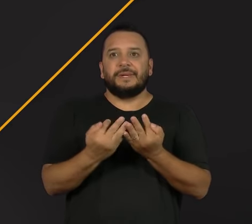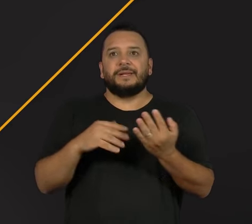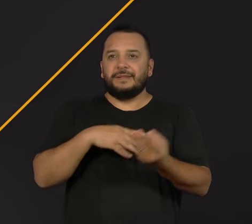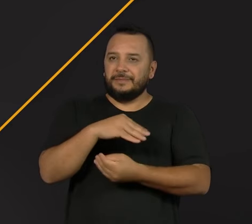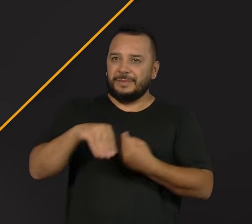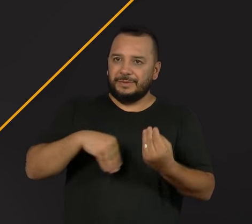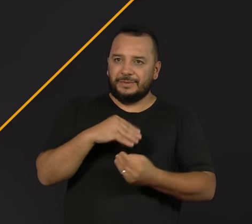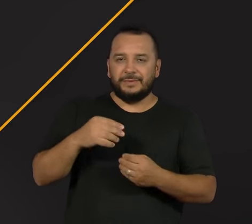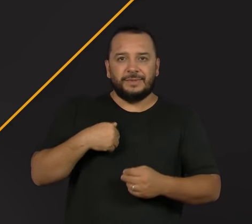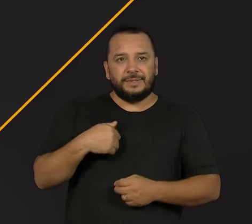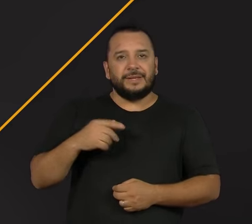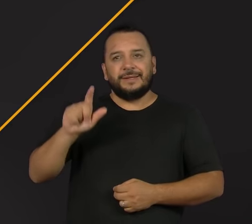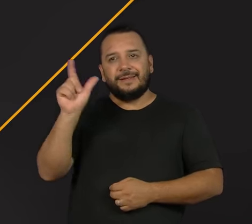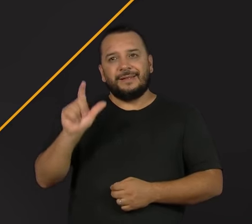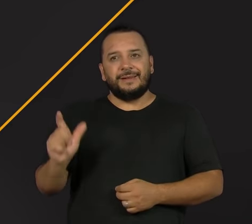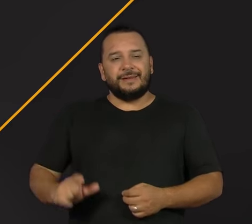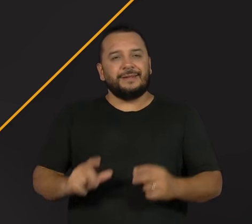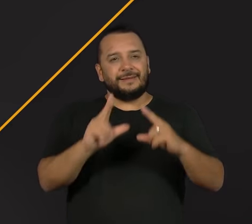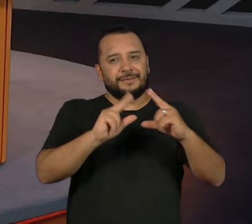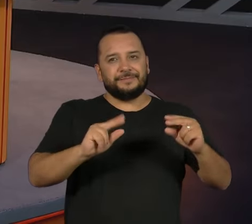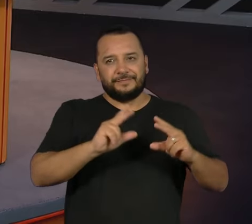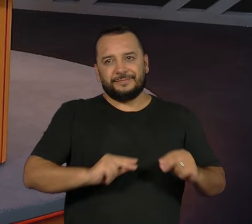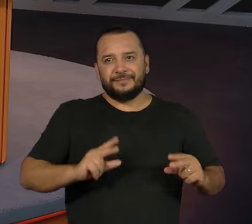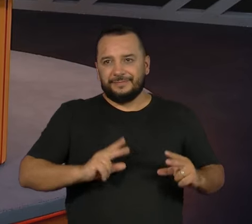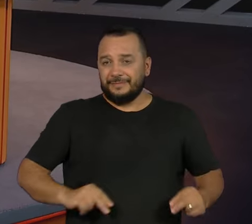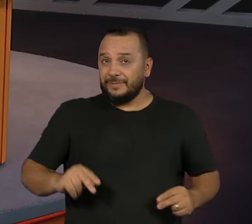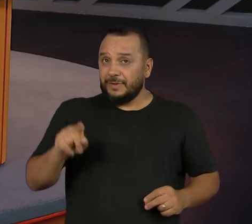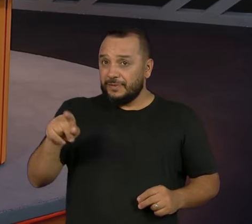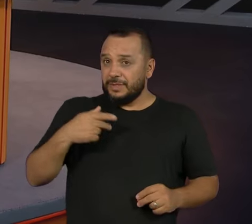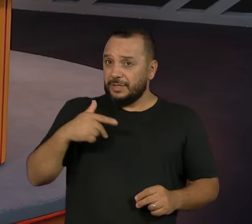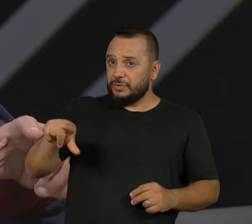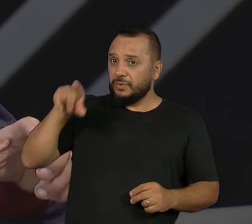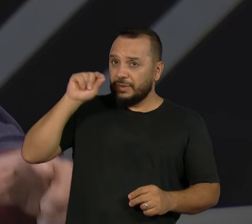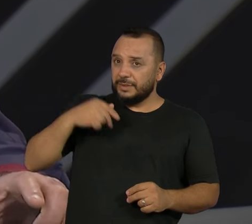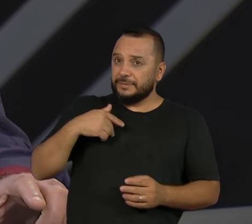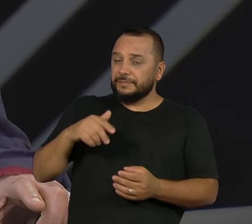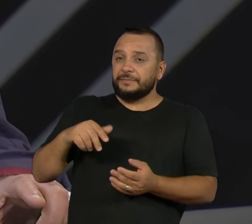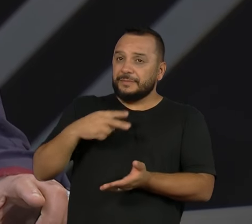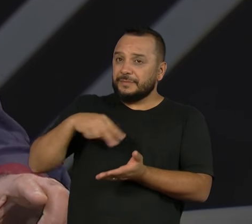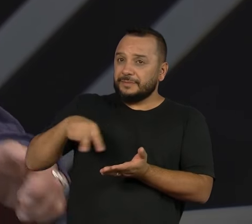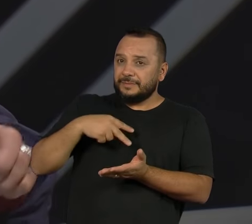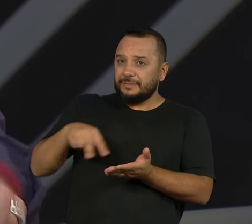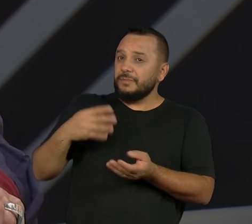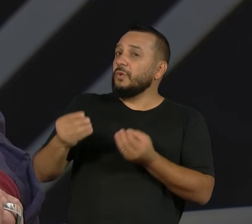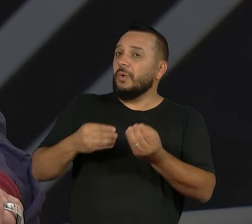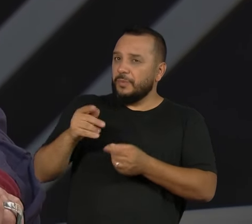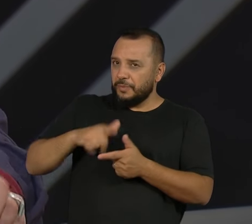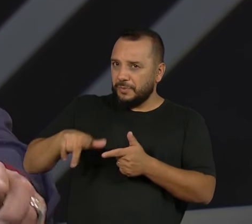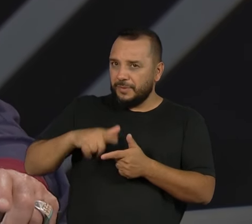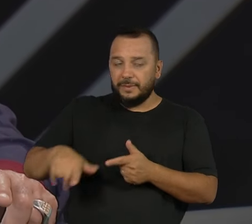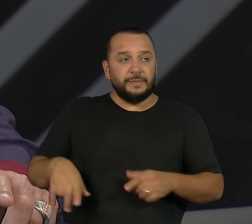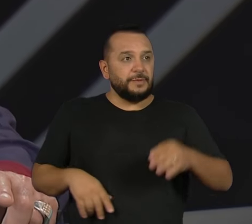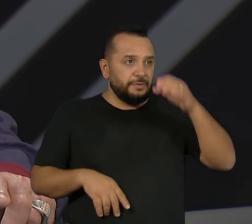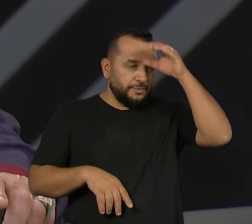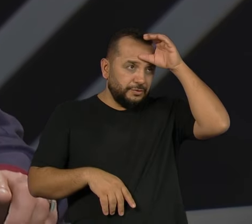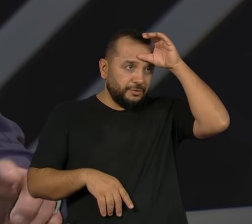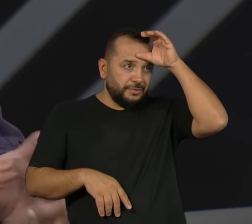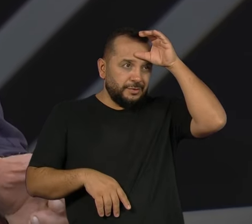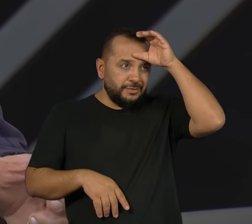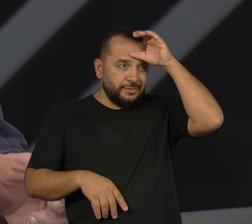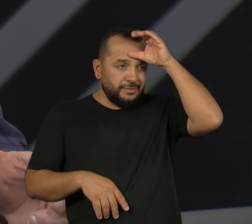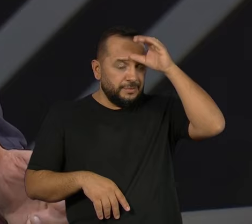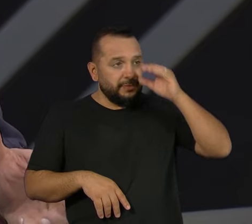italianos e libaneses. Houve algum problema por você ter escolhido a dança? Meus tios libaneses, eles tinham